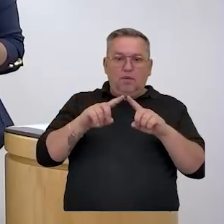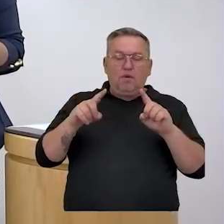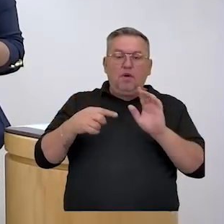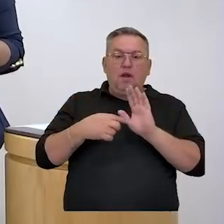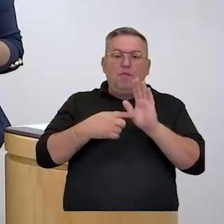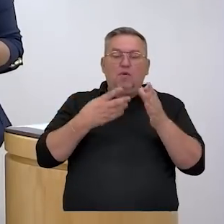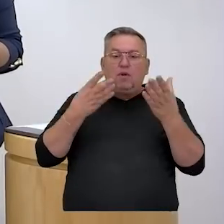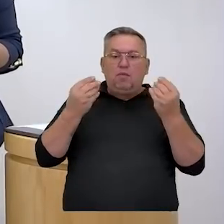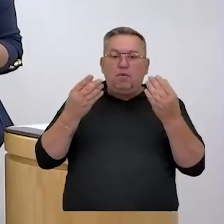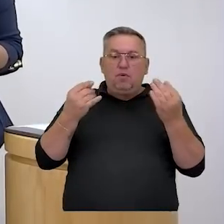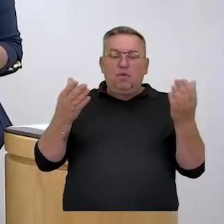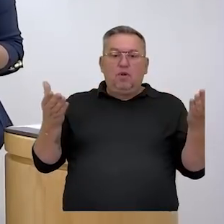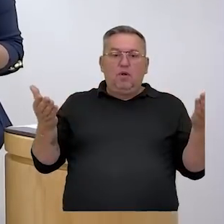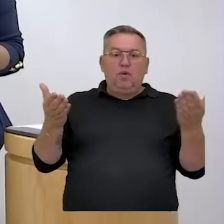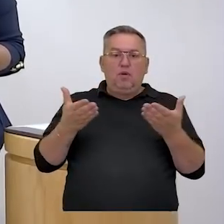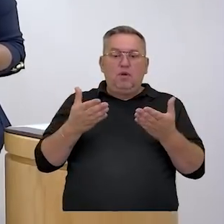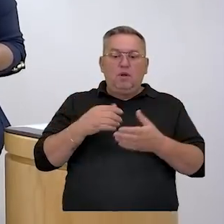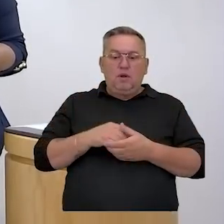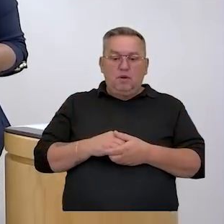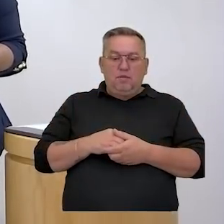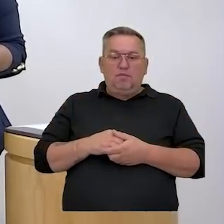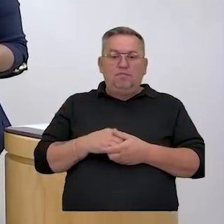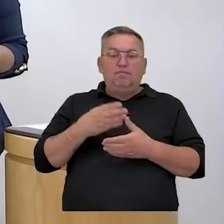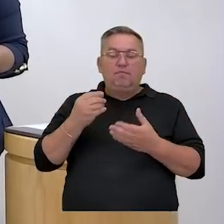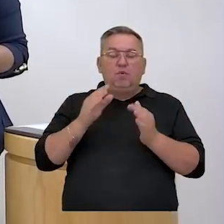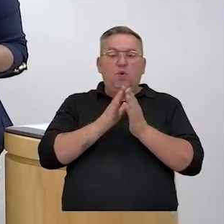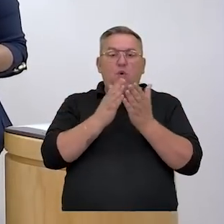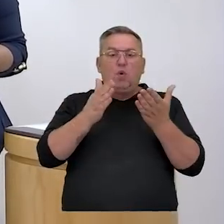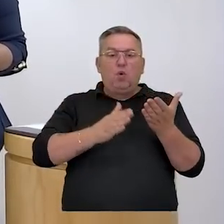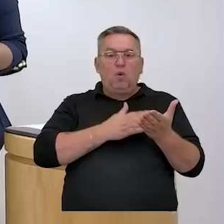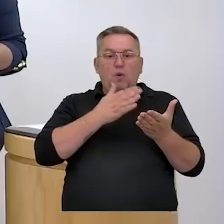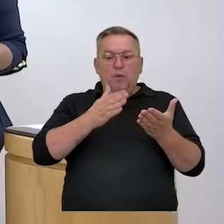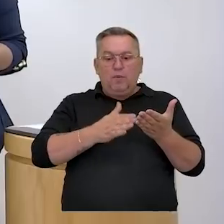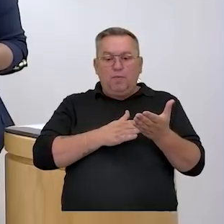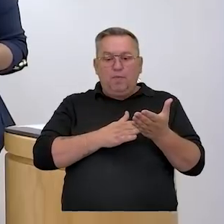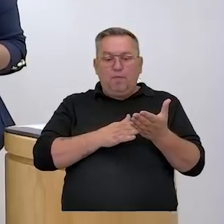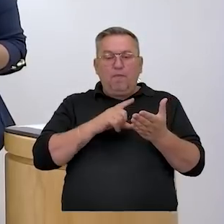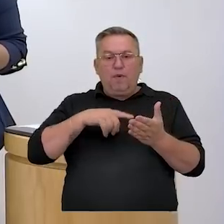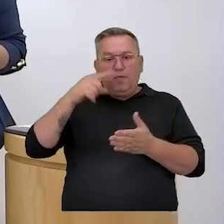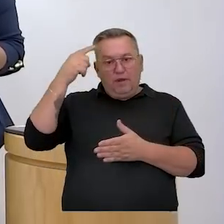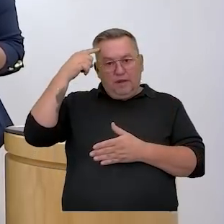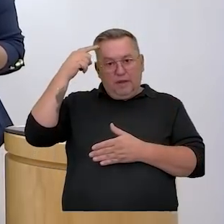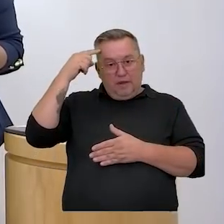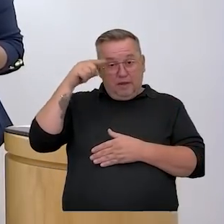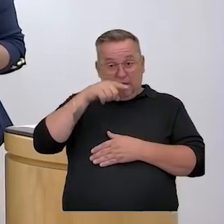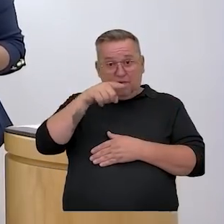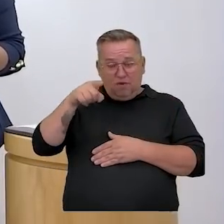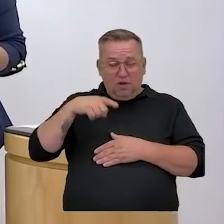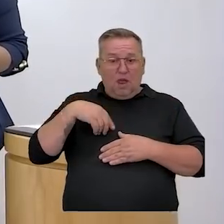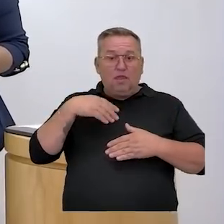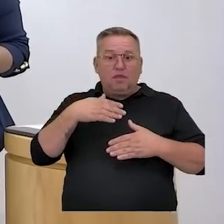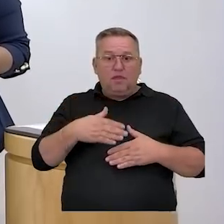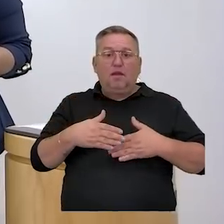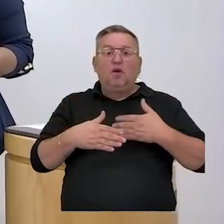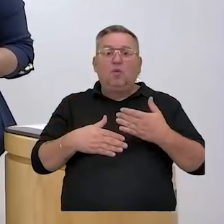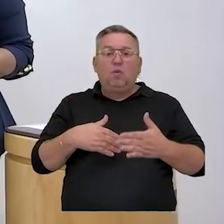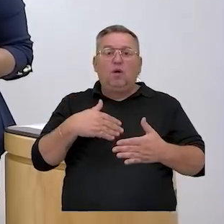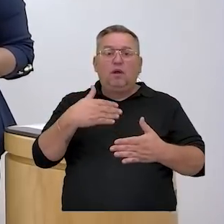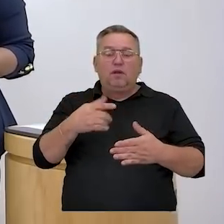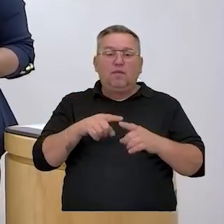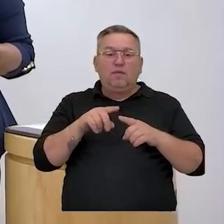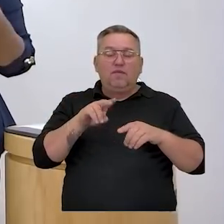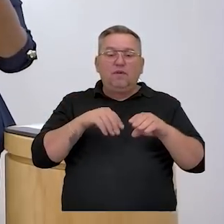aparece bastante agora, muito no nosso caderno, progressão temática, que é uma ideia que você dá sequência, você vai articulando